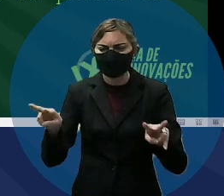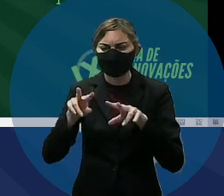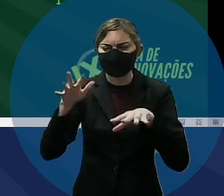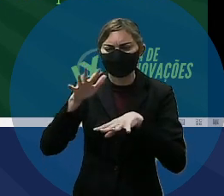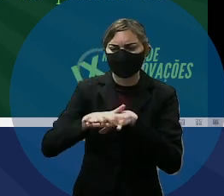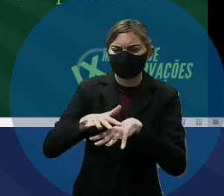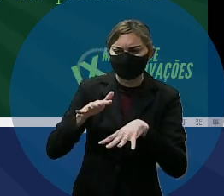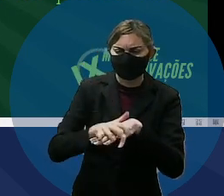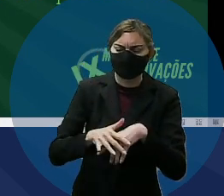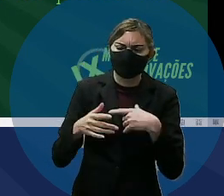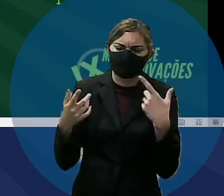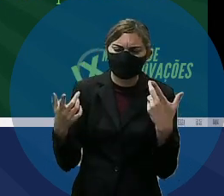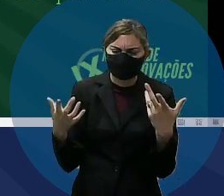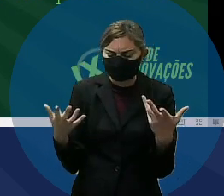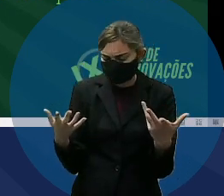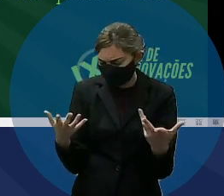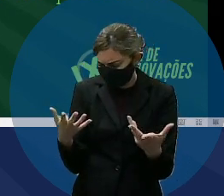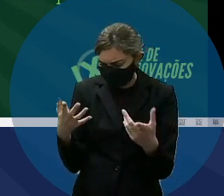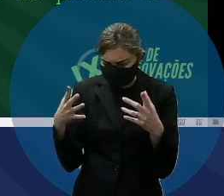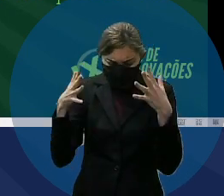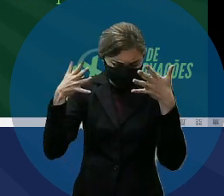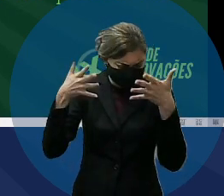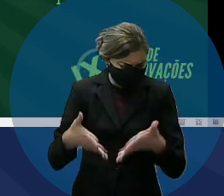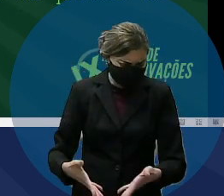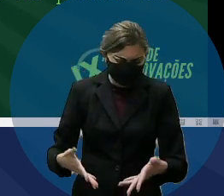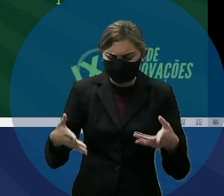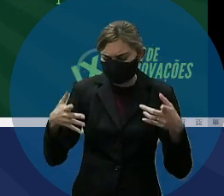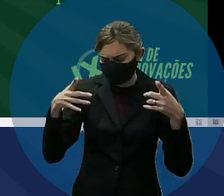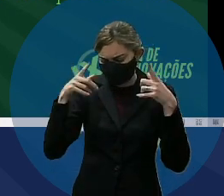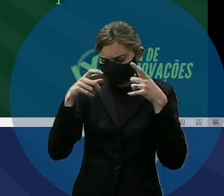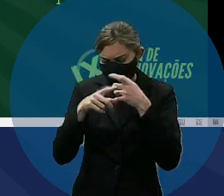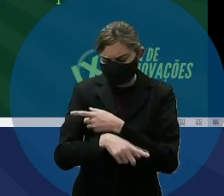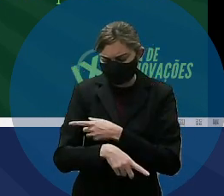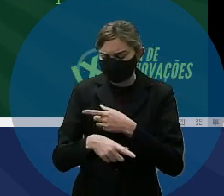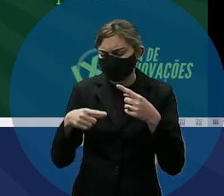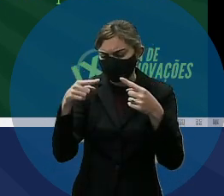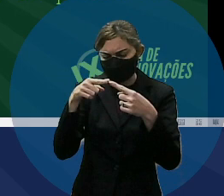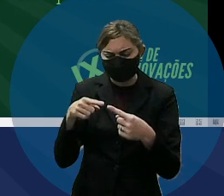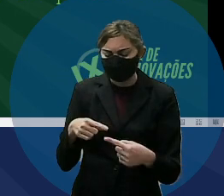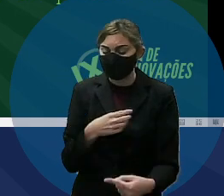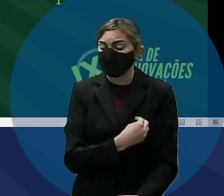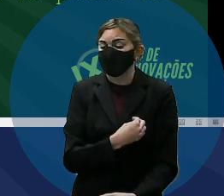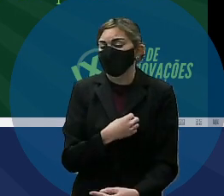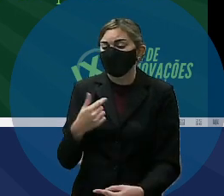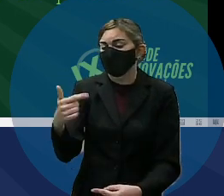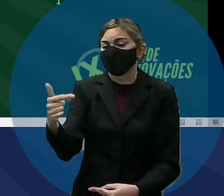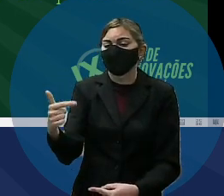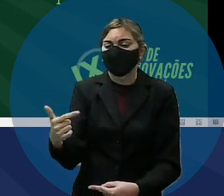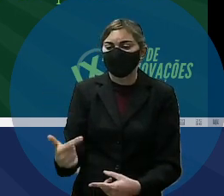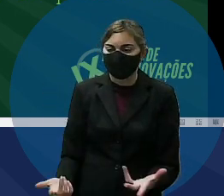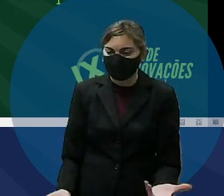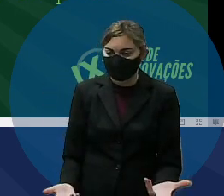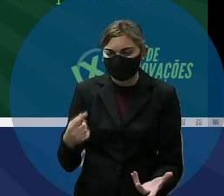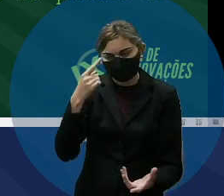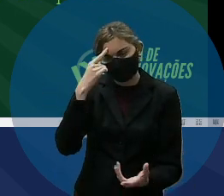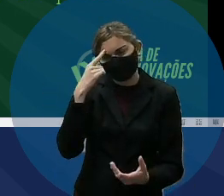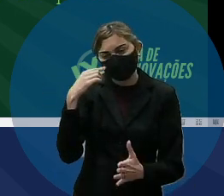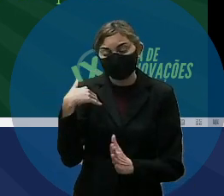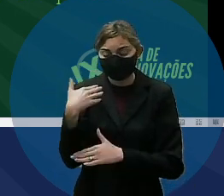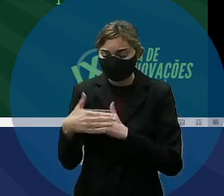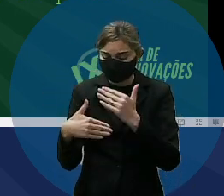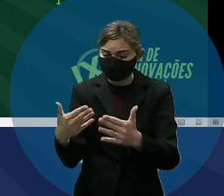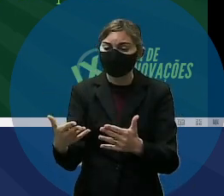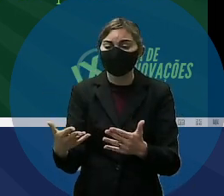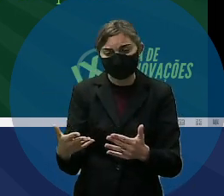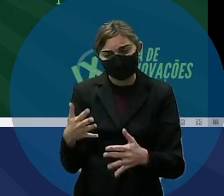matemática é algo chato, sem aplicação na sua vida, e isso, consequentemente, vai